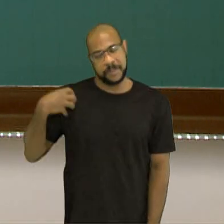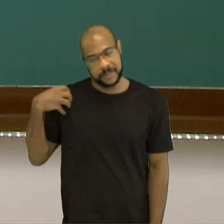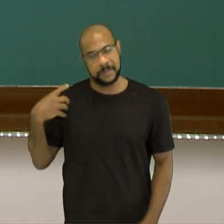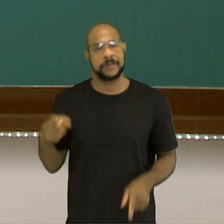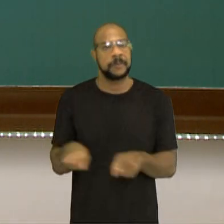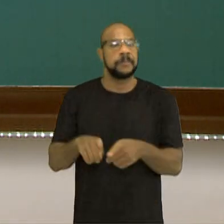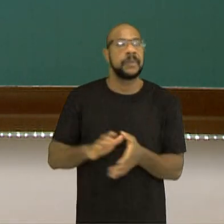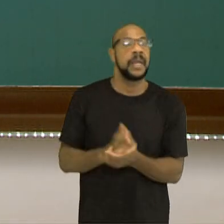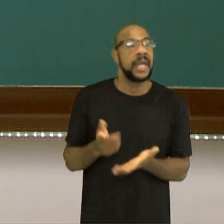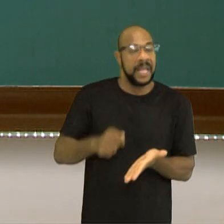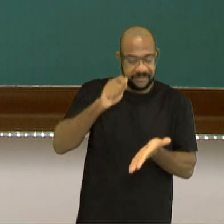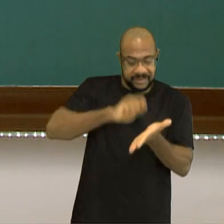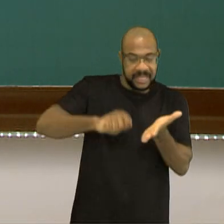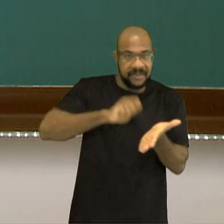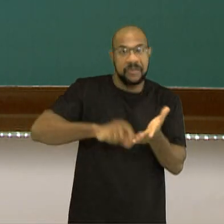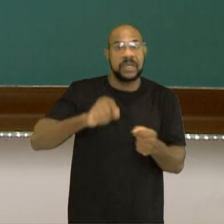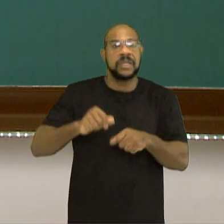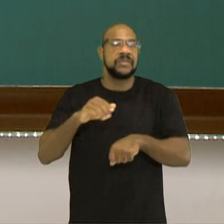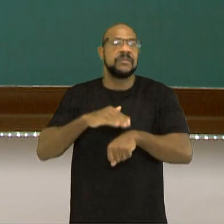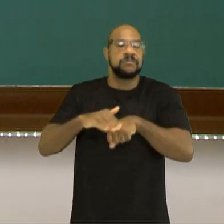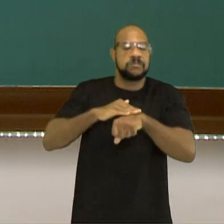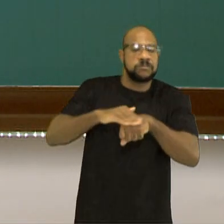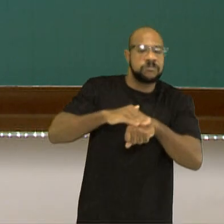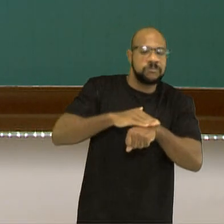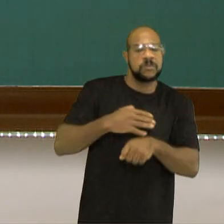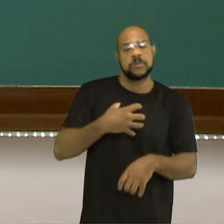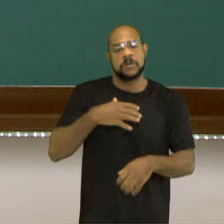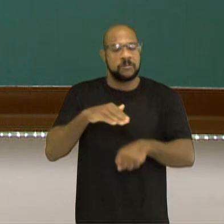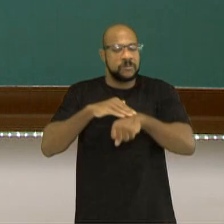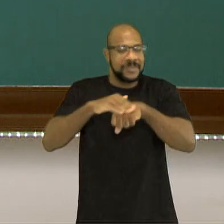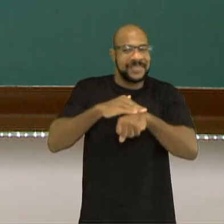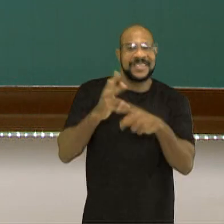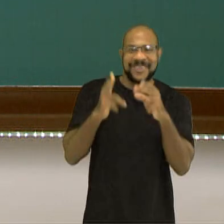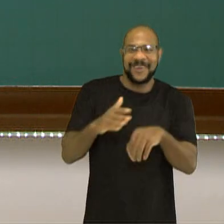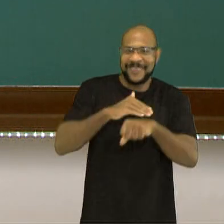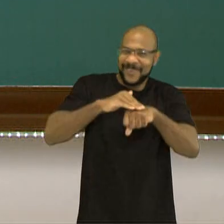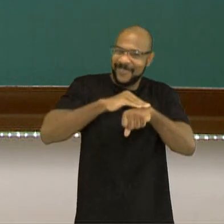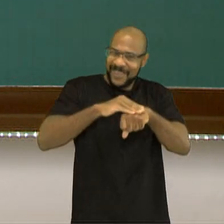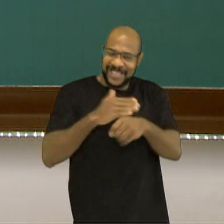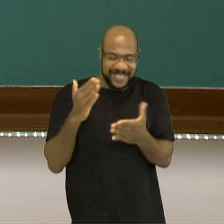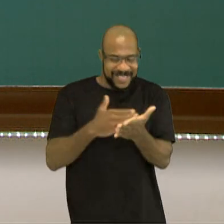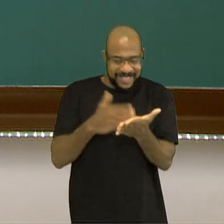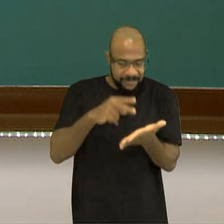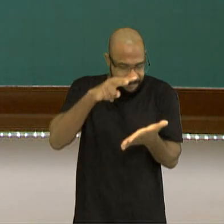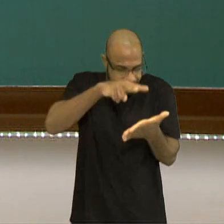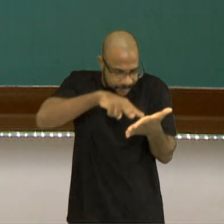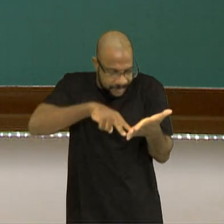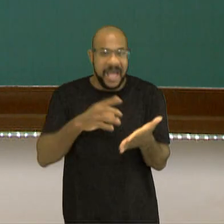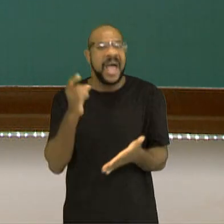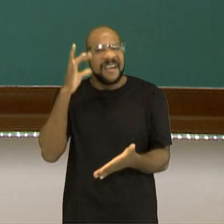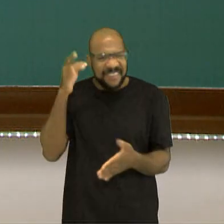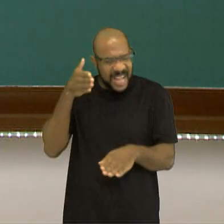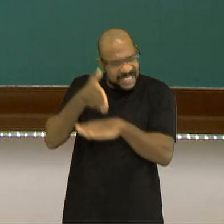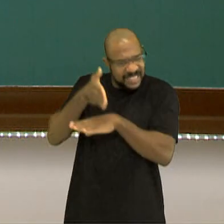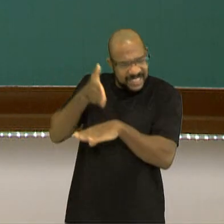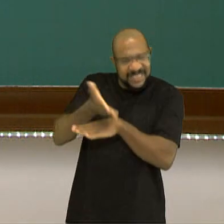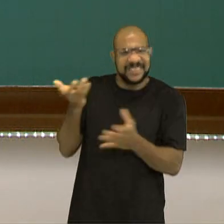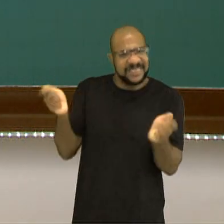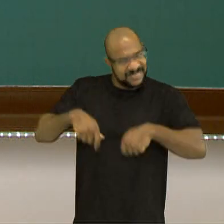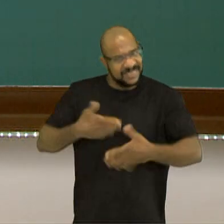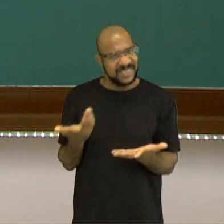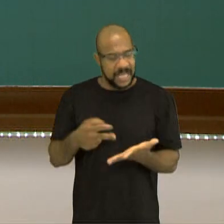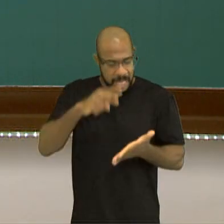é escrita em forma de diálogos, então é de fácil acesso, de fácil leitura. Dedique-se,